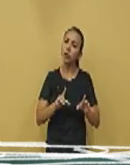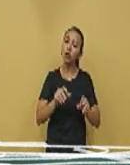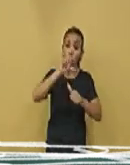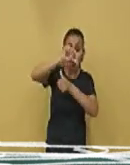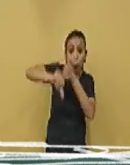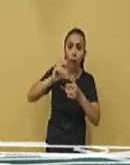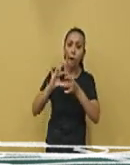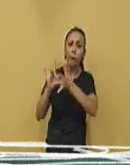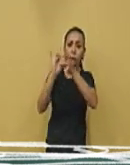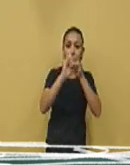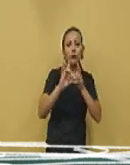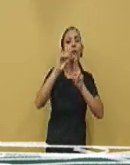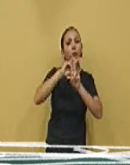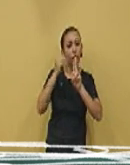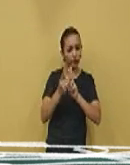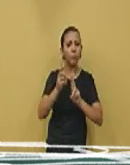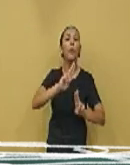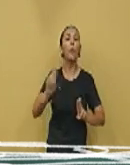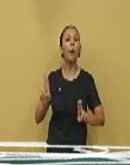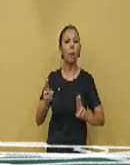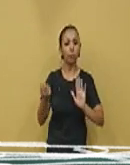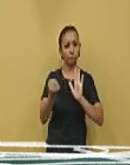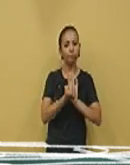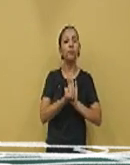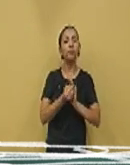o nome que leva a nossa chapa.